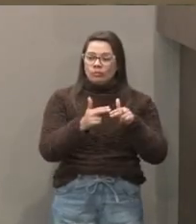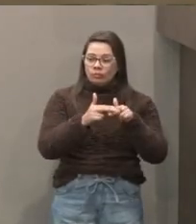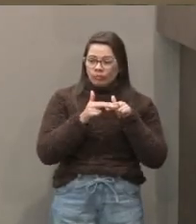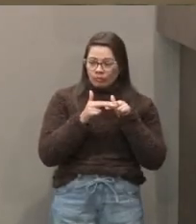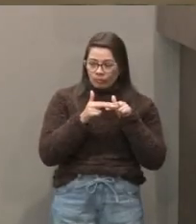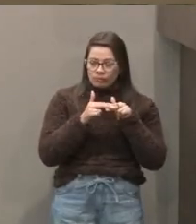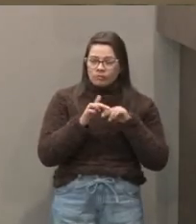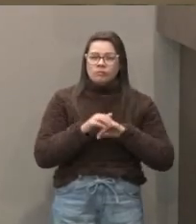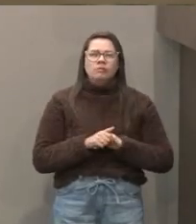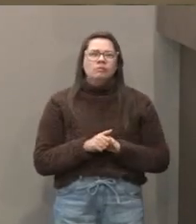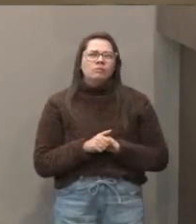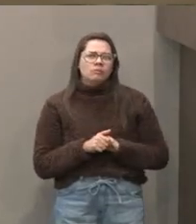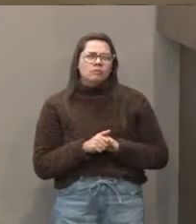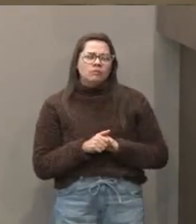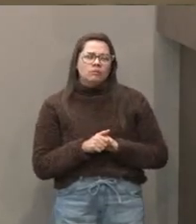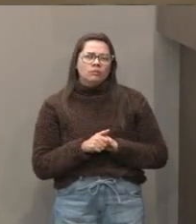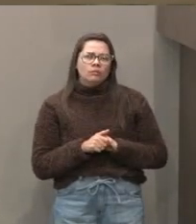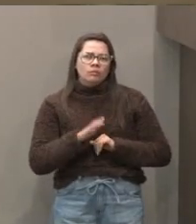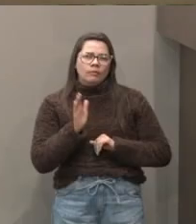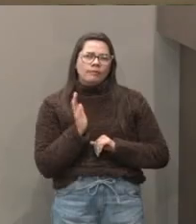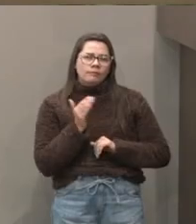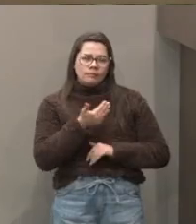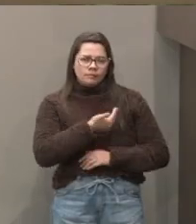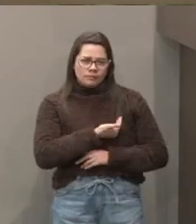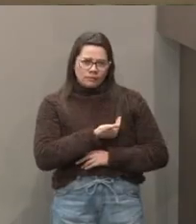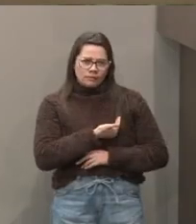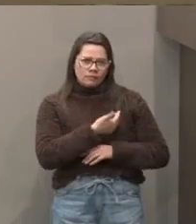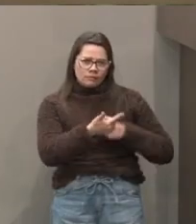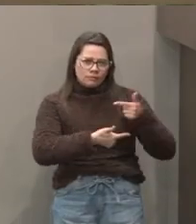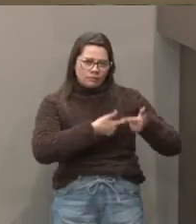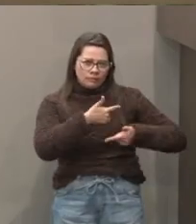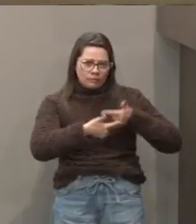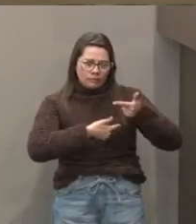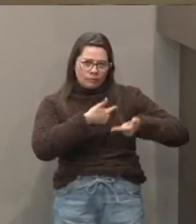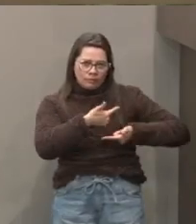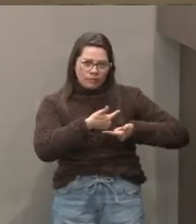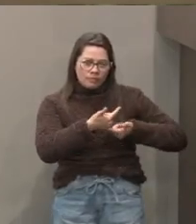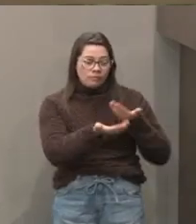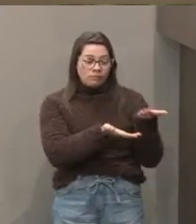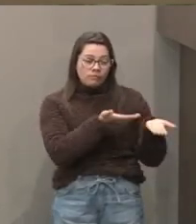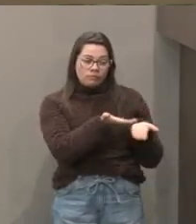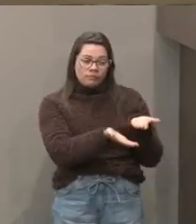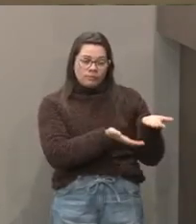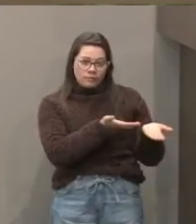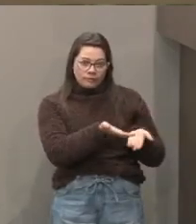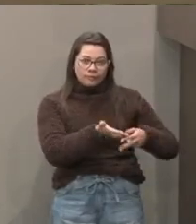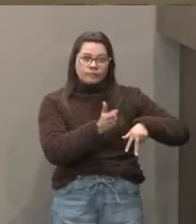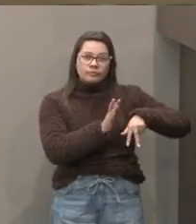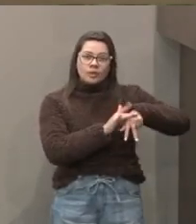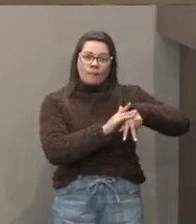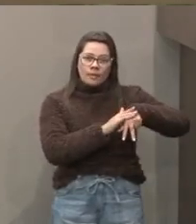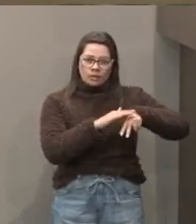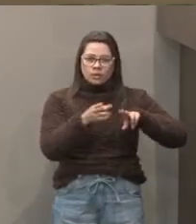Portanto, o nosso serviço atende pacientes do SUS,